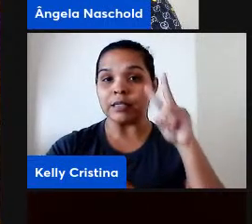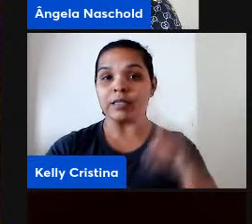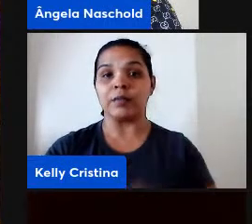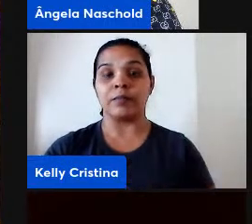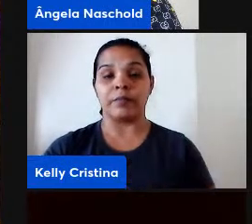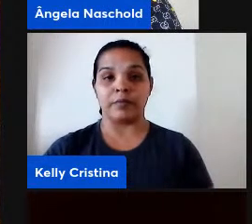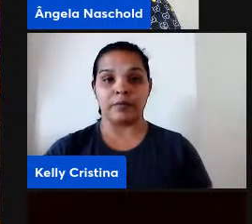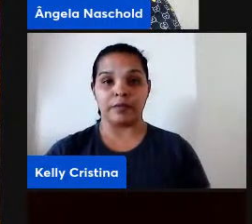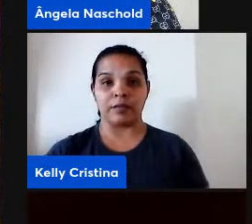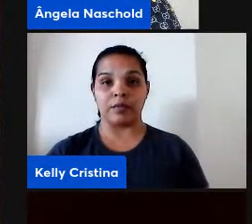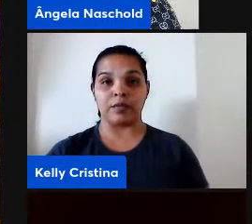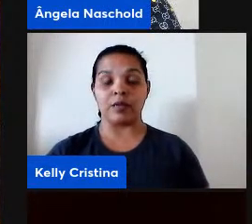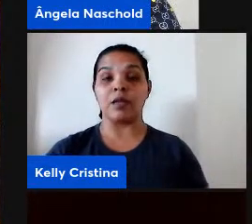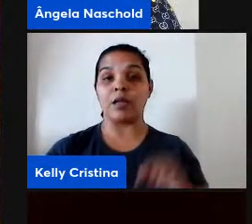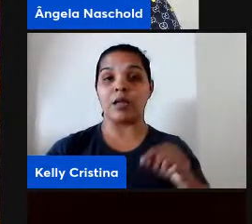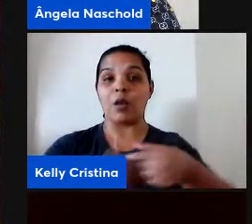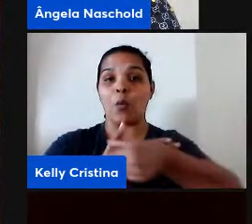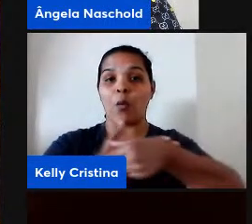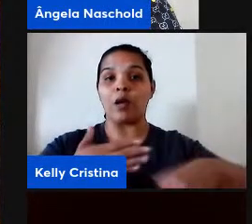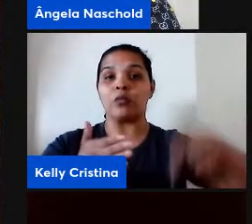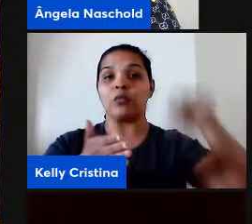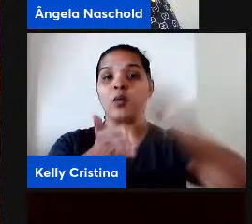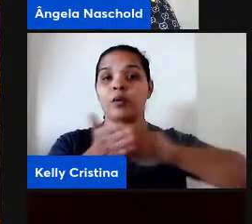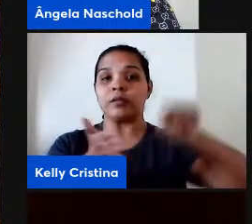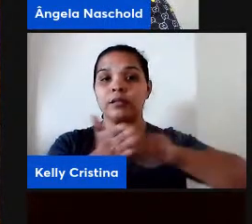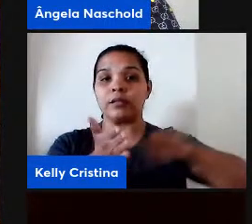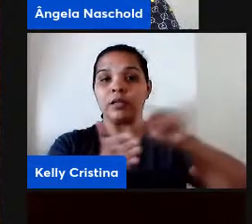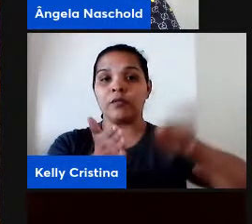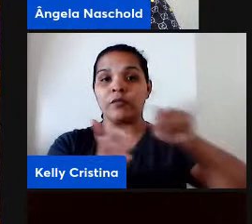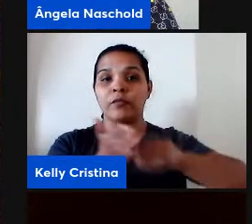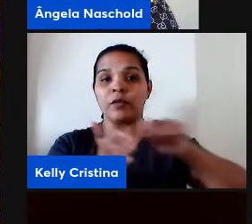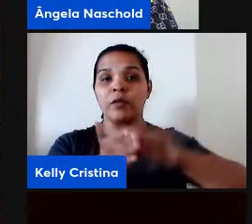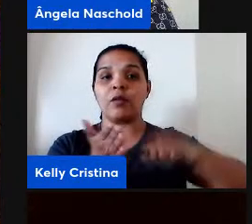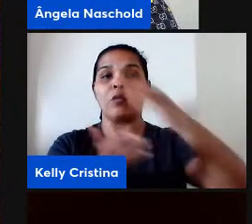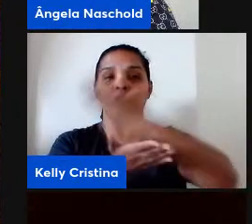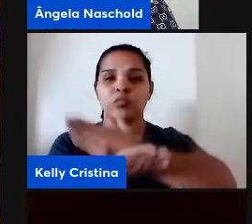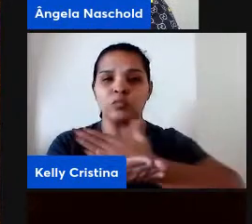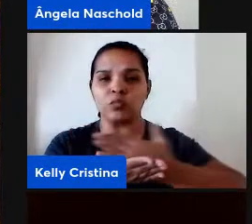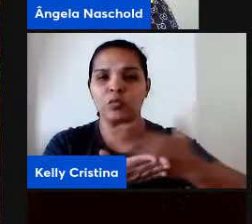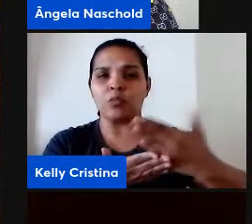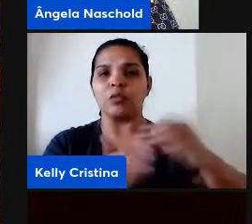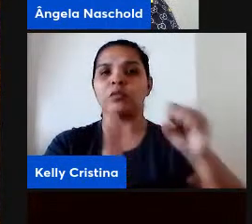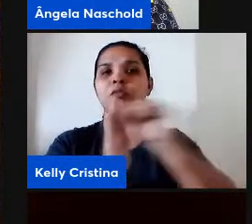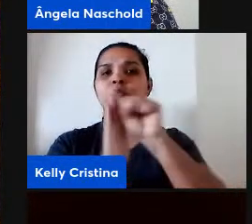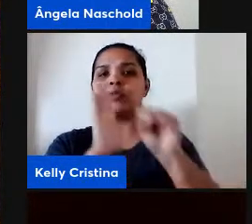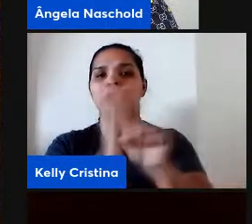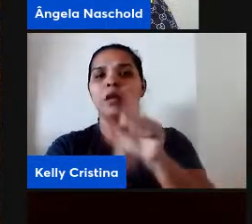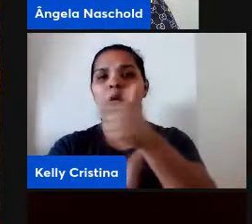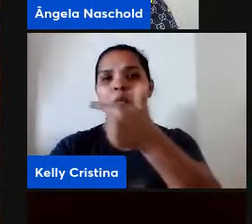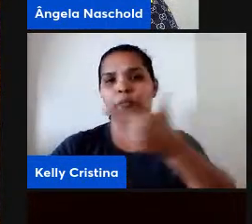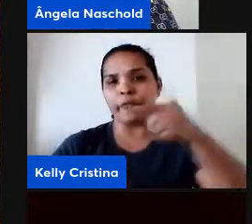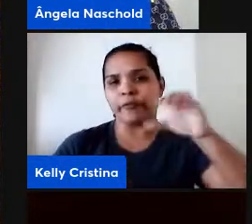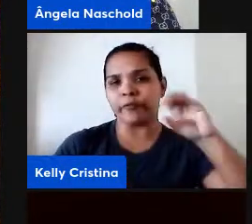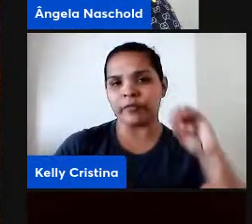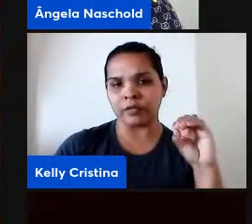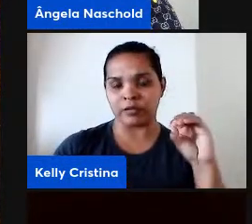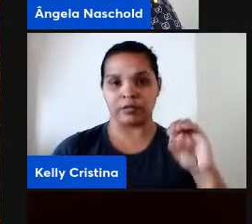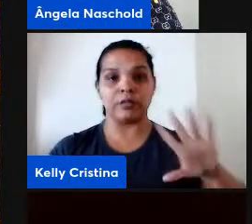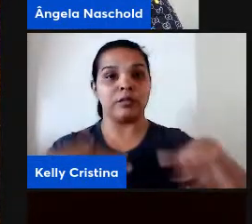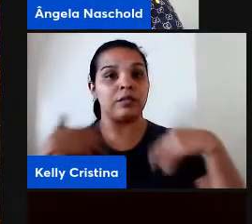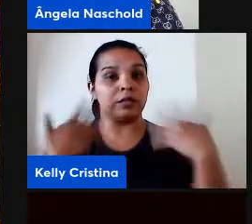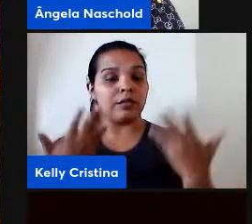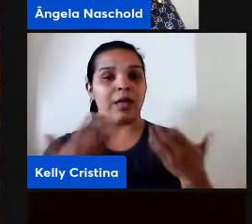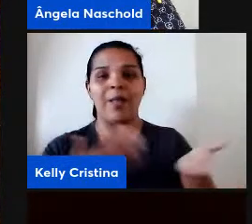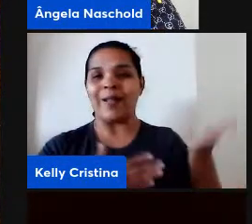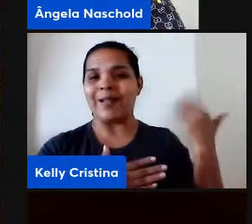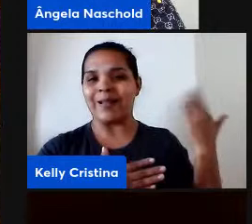ele escreveu, trabalhou no começo do século XX. Então, nessa